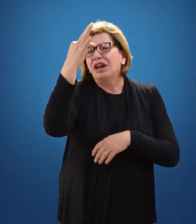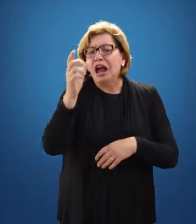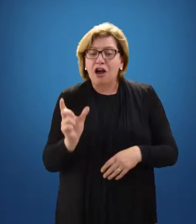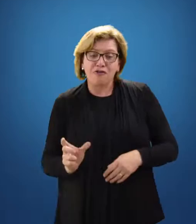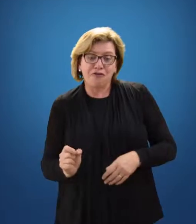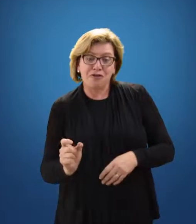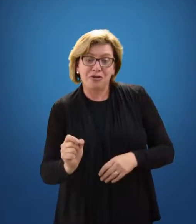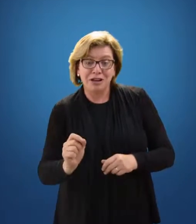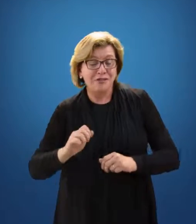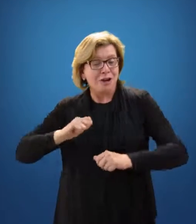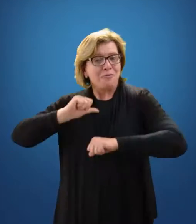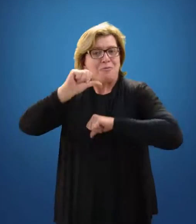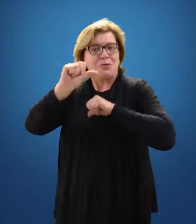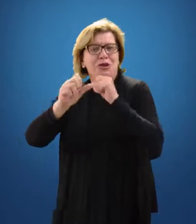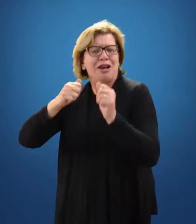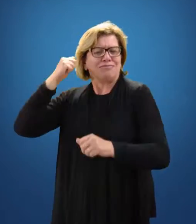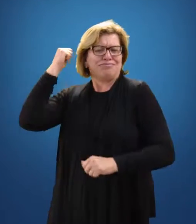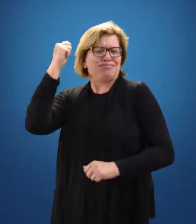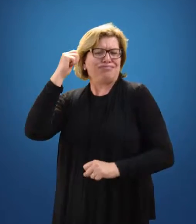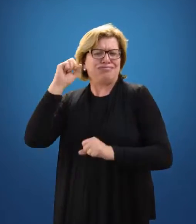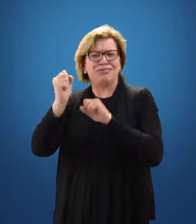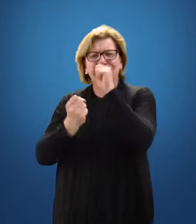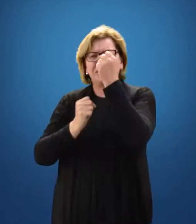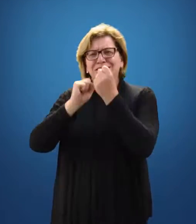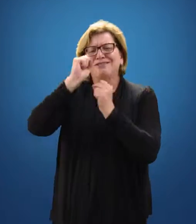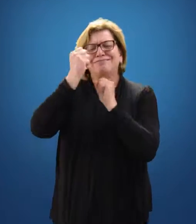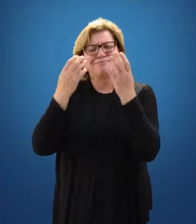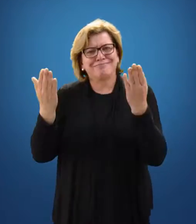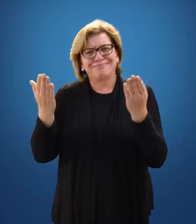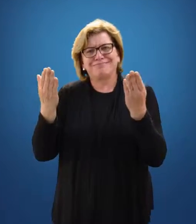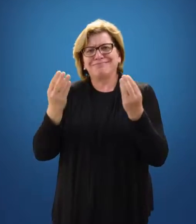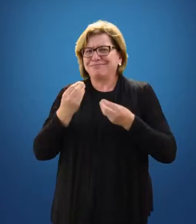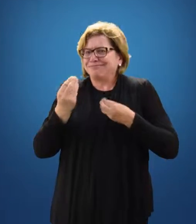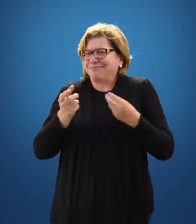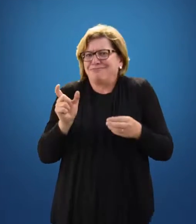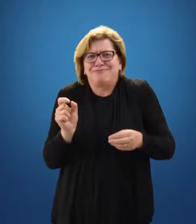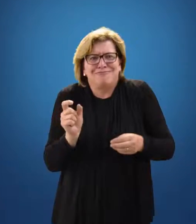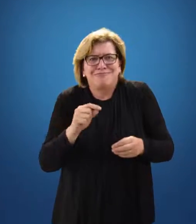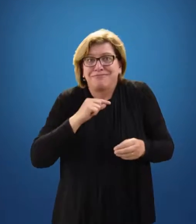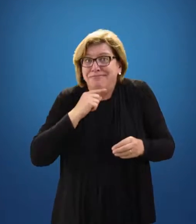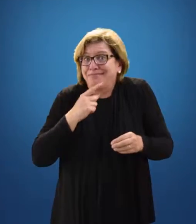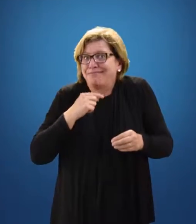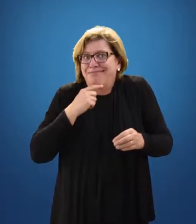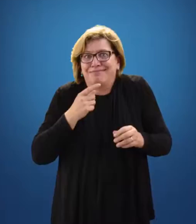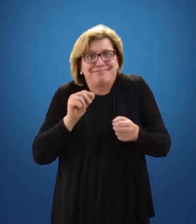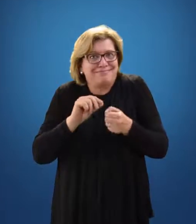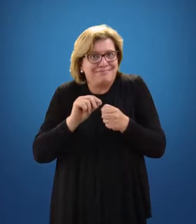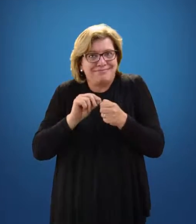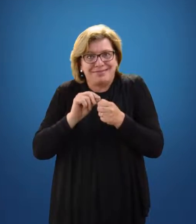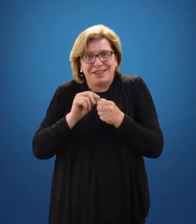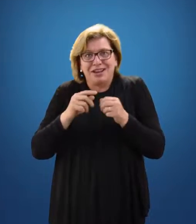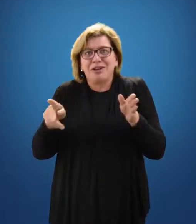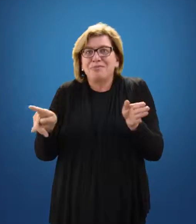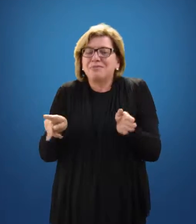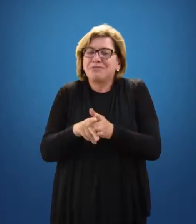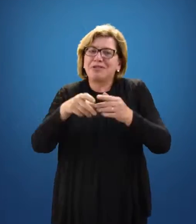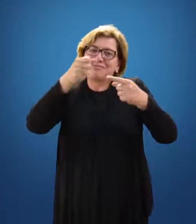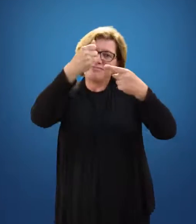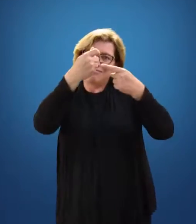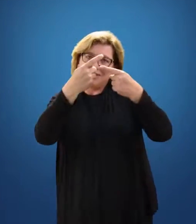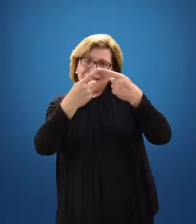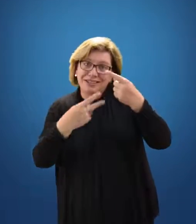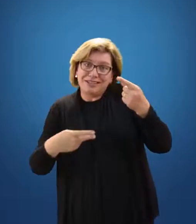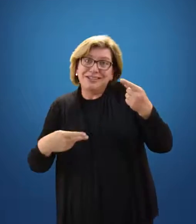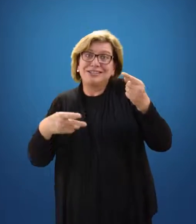formiga vá fazer uma revolução industrial ou bolchevique. Ela não consegue fazer isso. Essa é uma característica